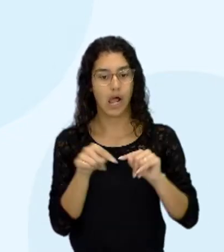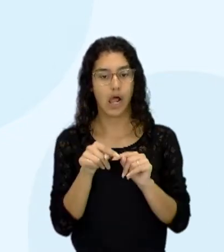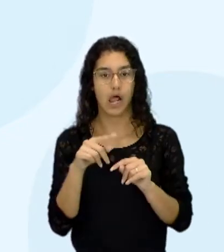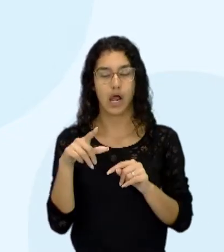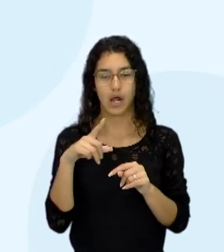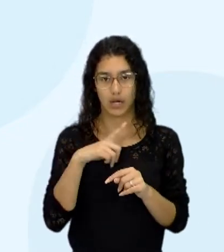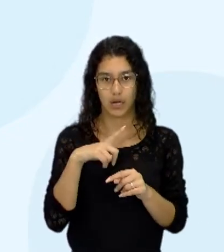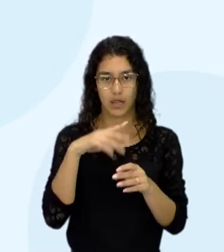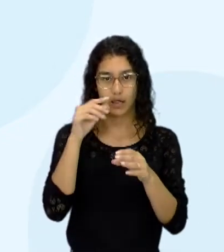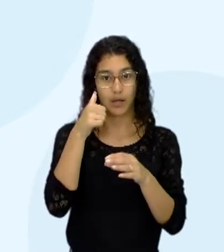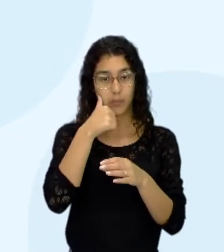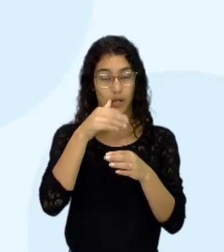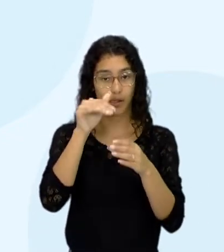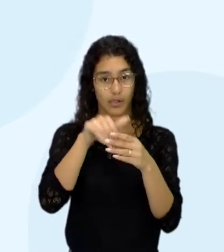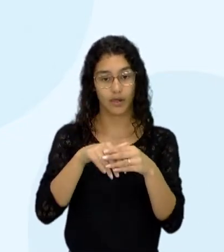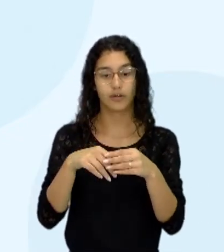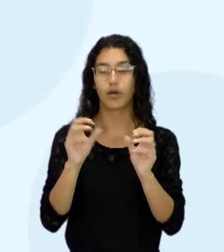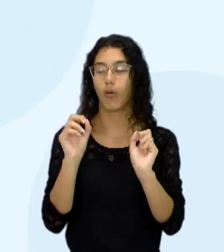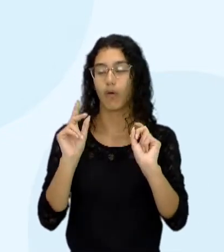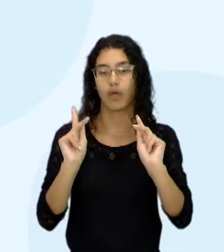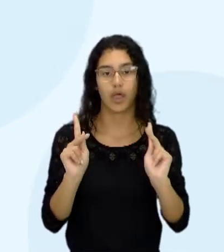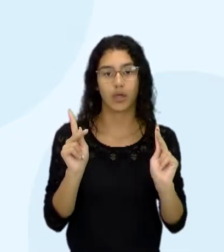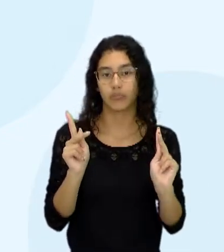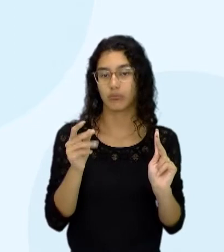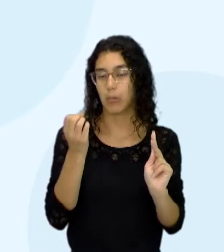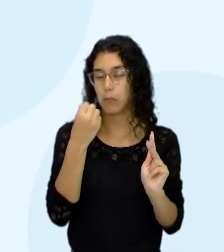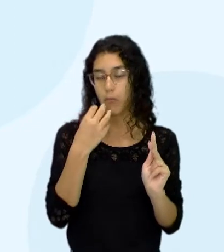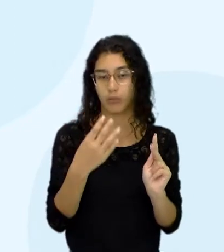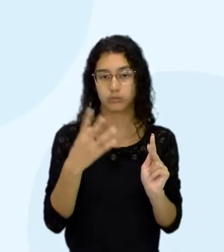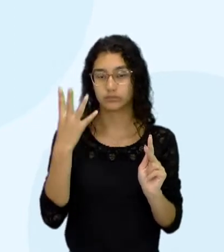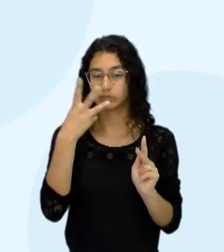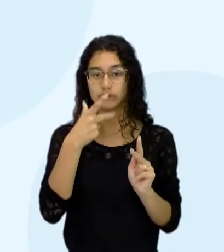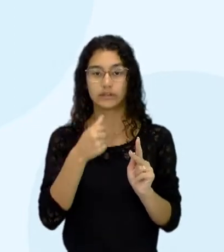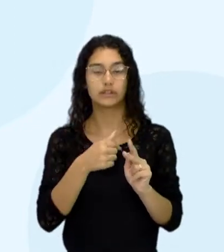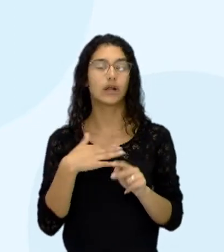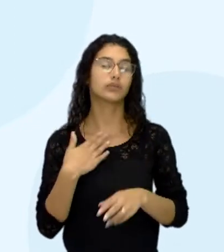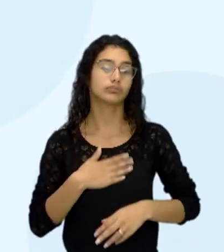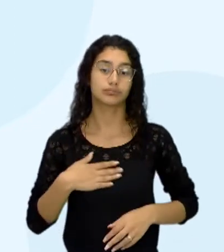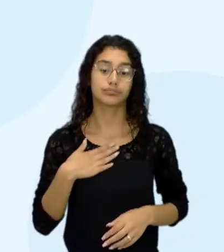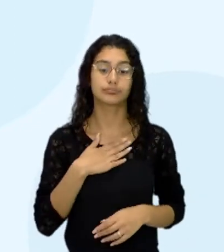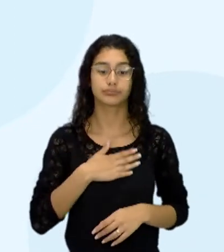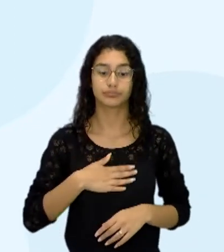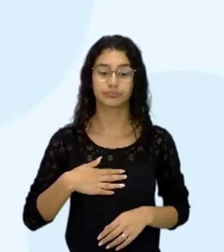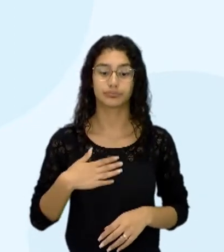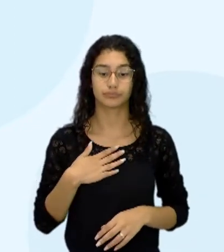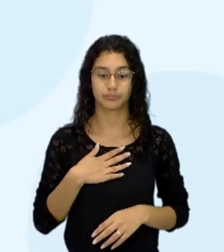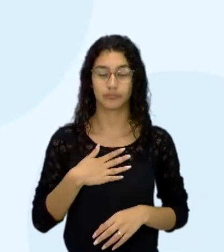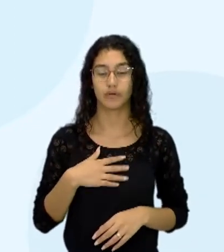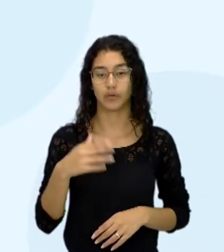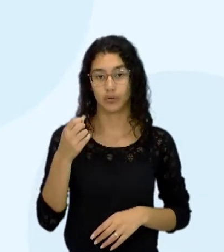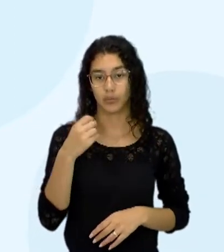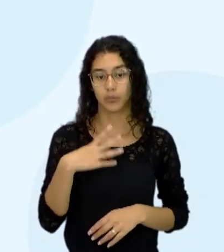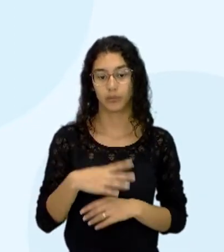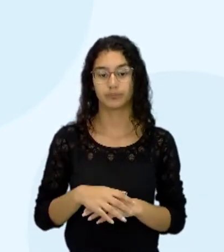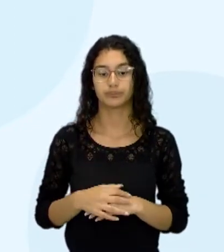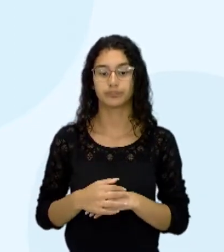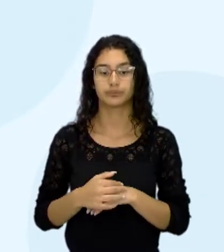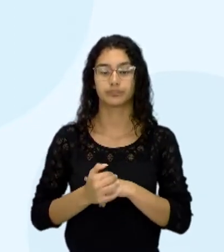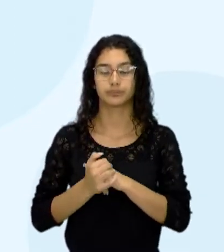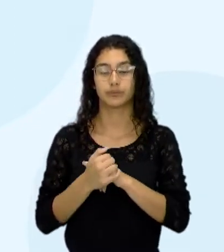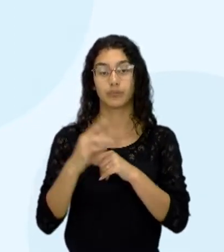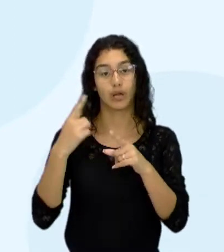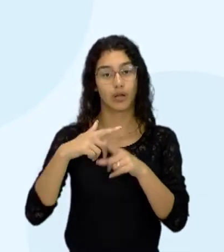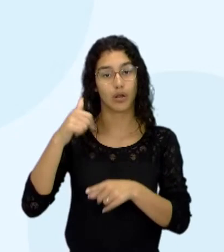aquário de vidro, tá uma beleza, tá lindo, tá maravilhoso, e ela tá curtindo o clima ali dentro que o